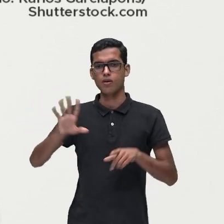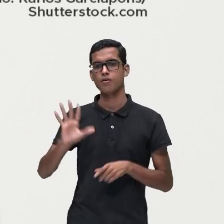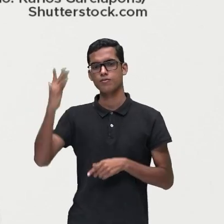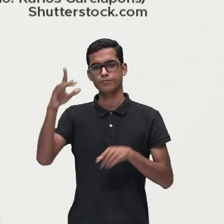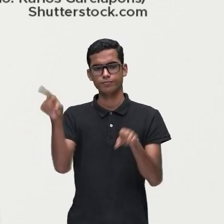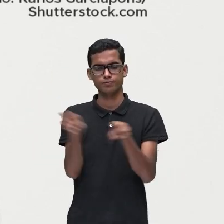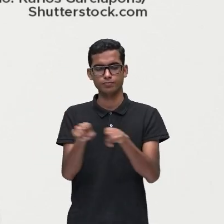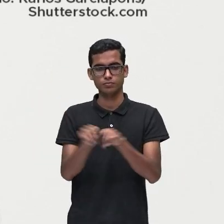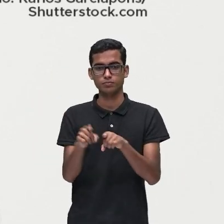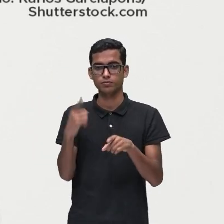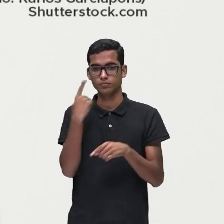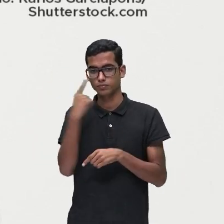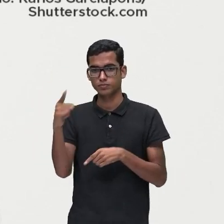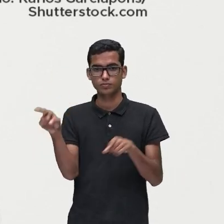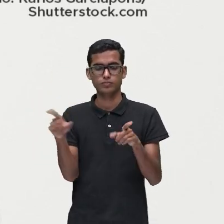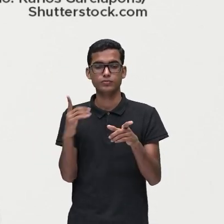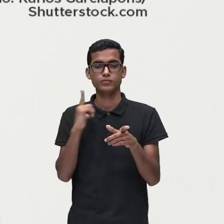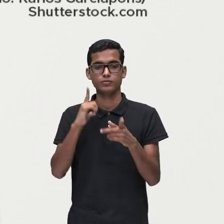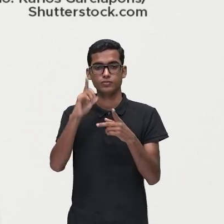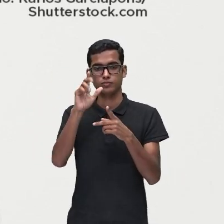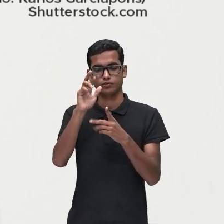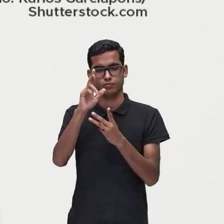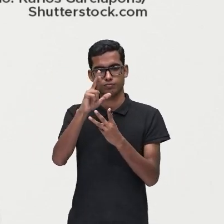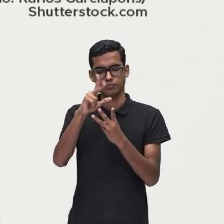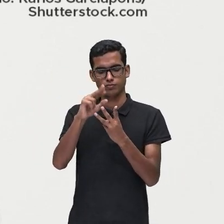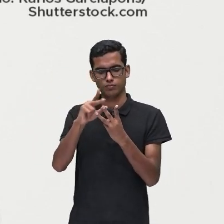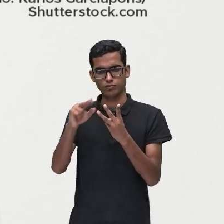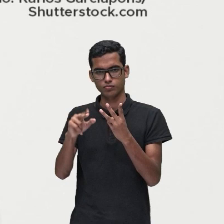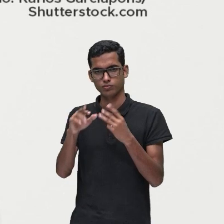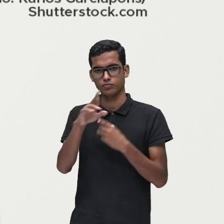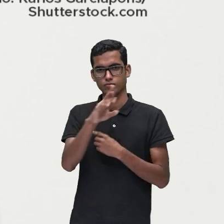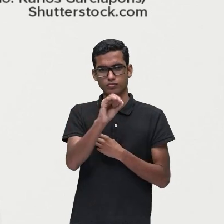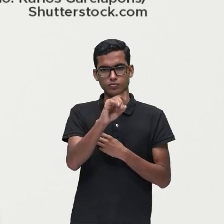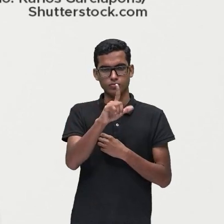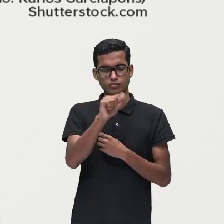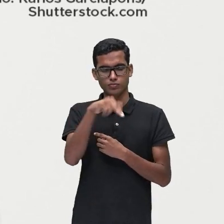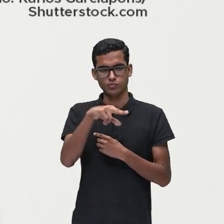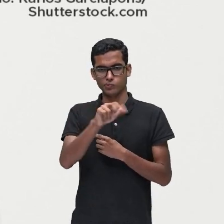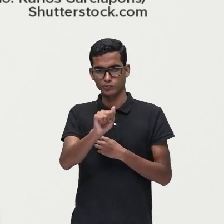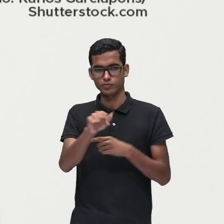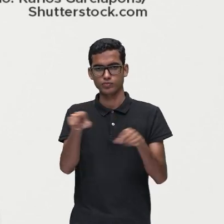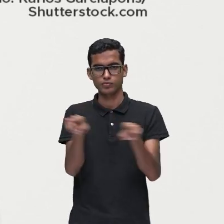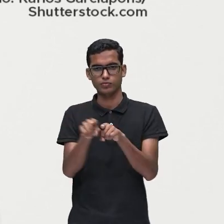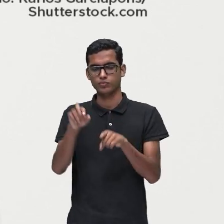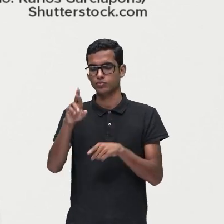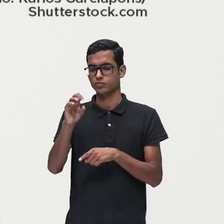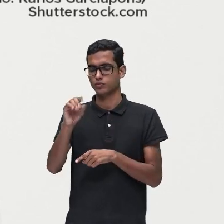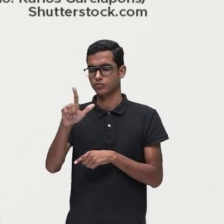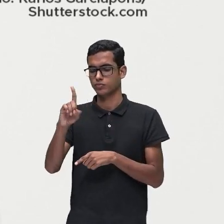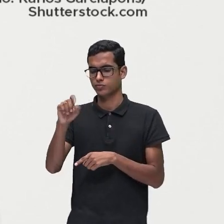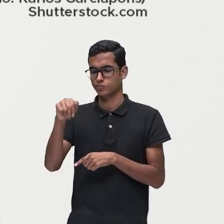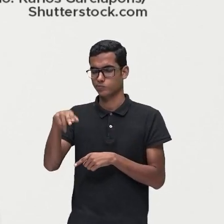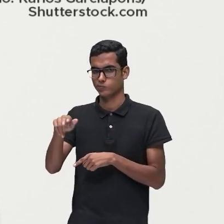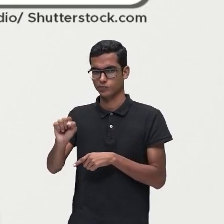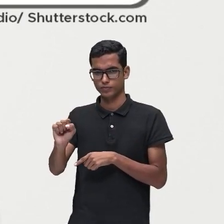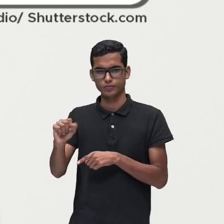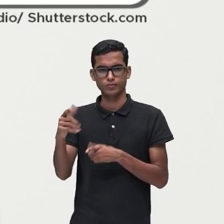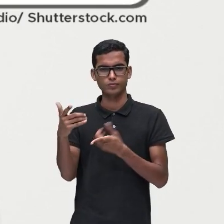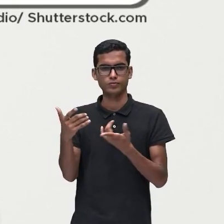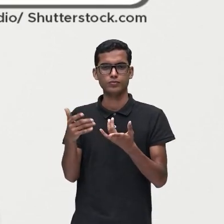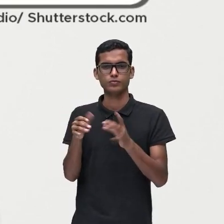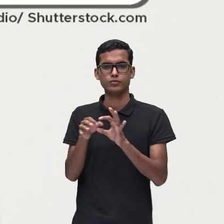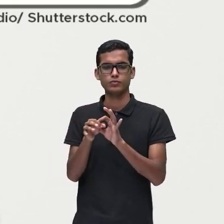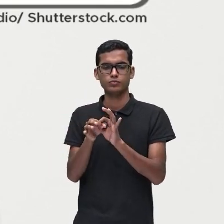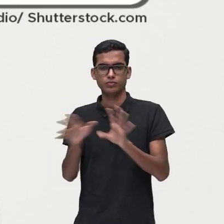têm uma diferenciação entre roldanas fixas e roldanas soltas. Vamos acompanhar